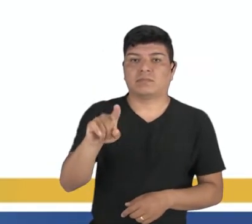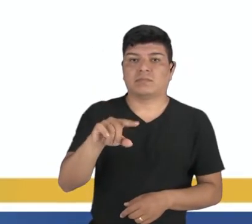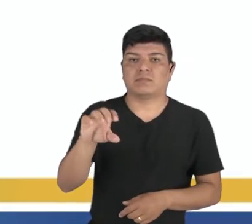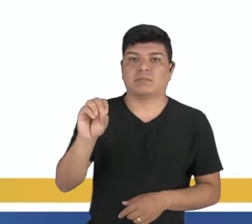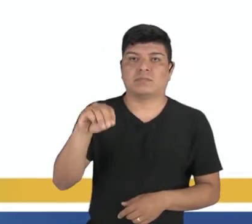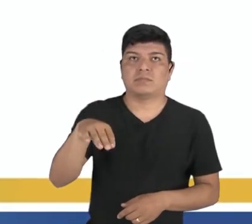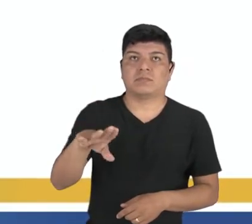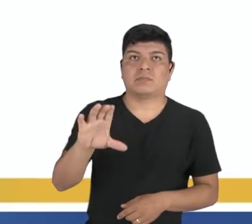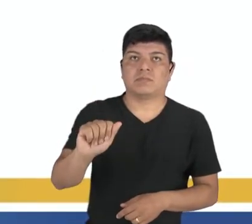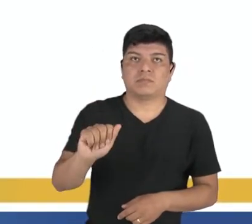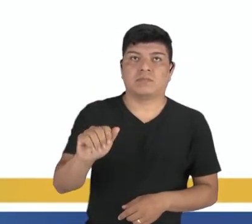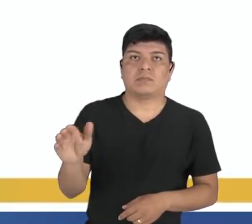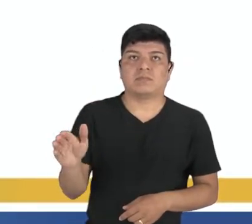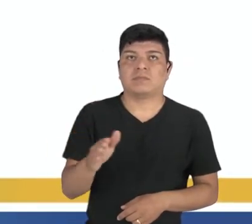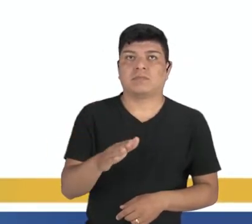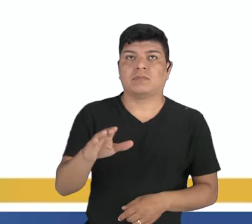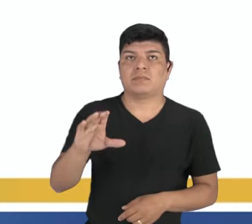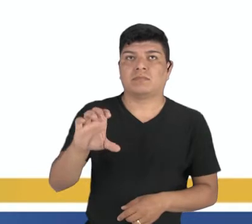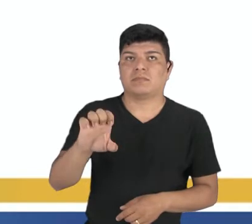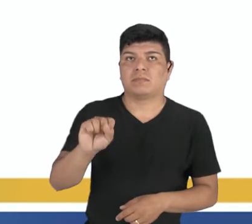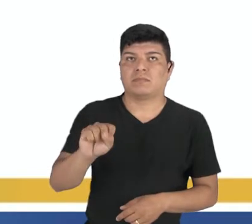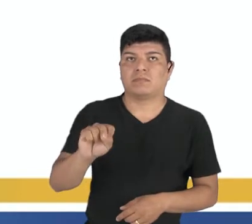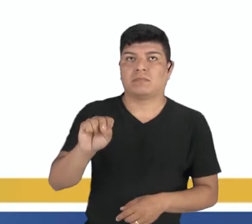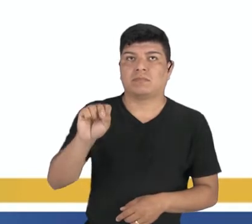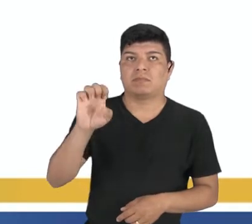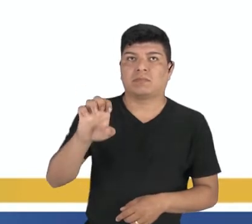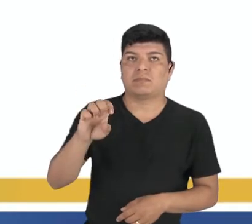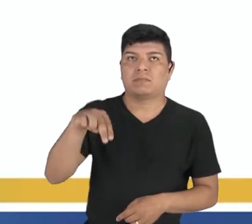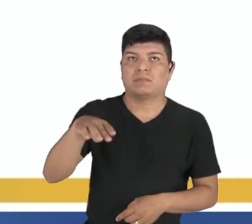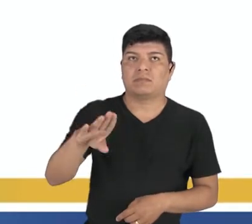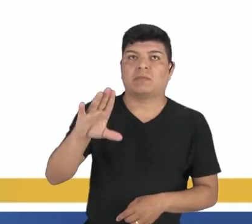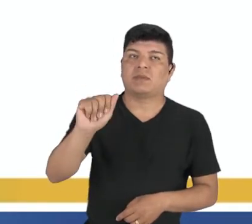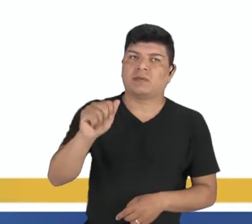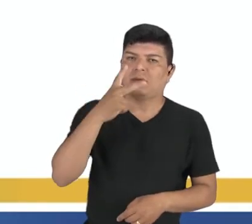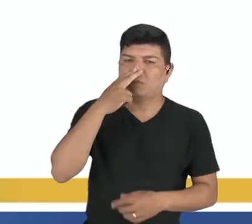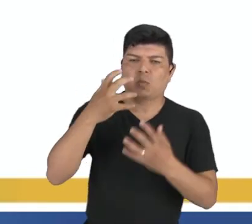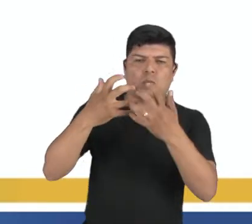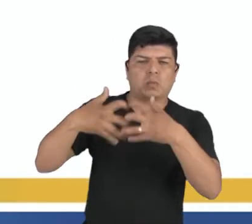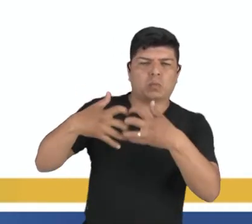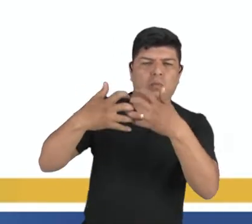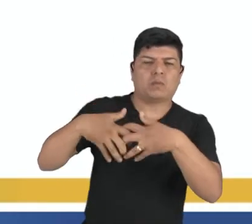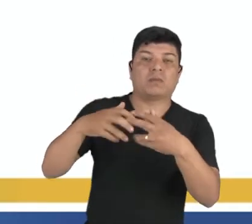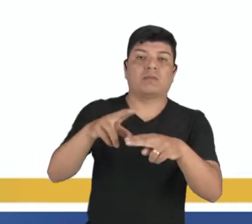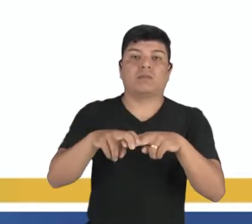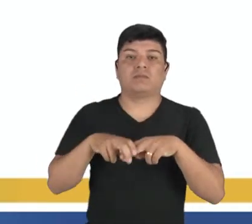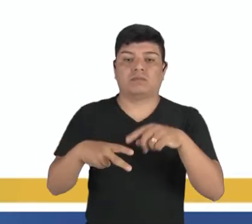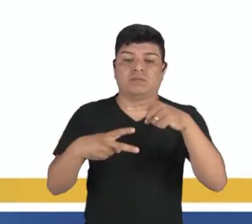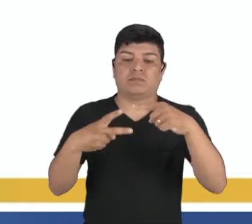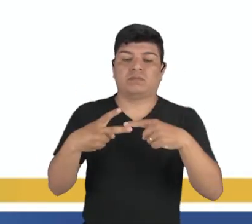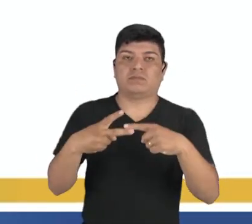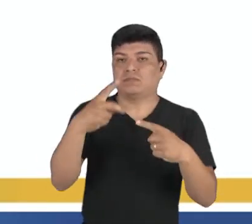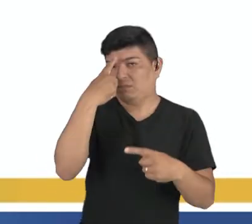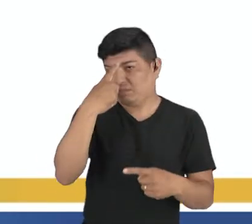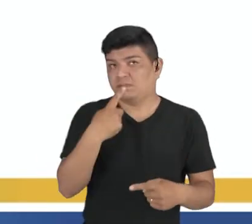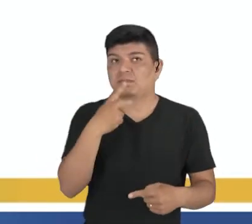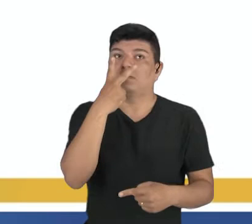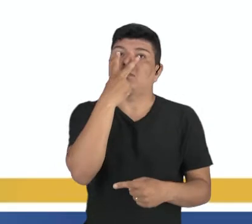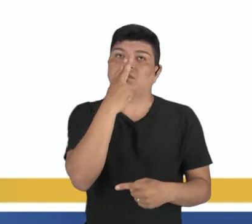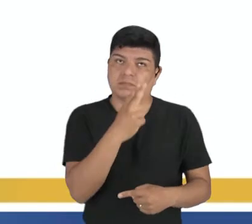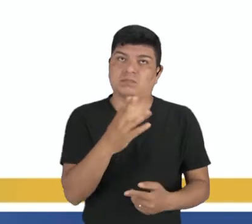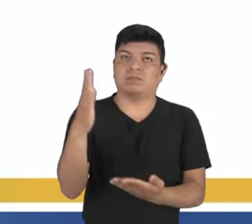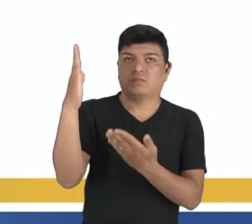e o Zemba, que são 2 danças que às vezes dá para confundir. Por isso mesmo, o professor trouxe 2 imagens